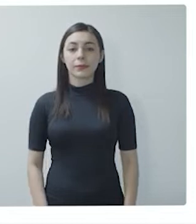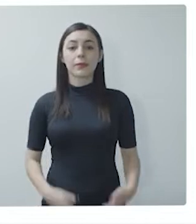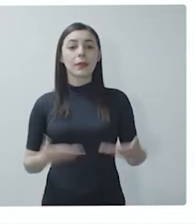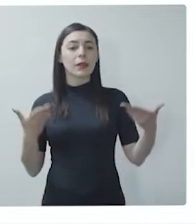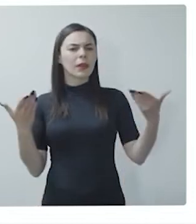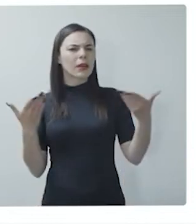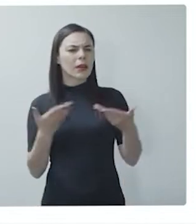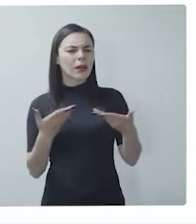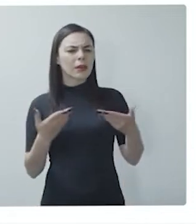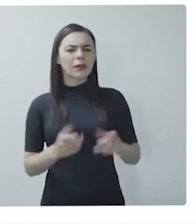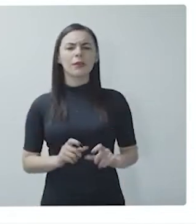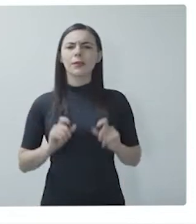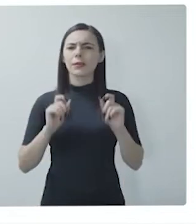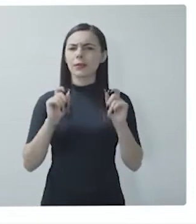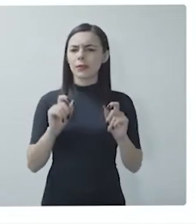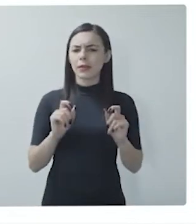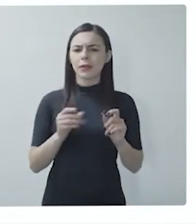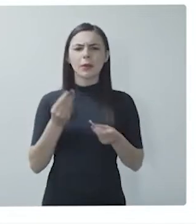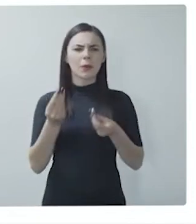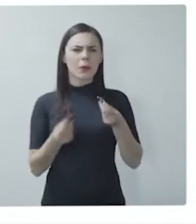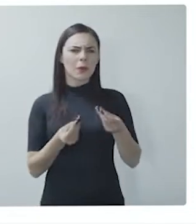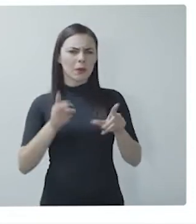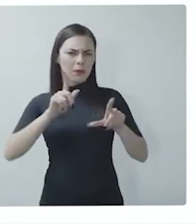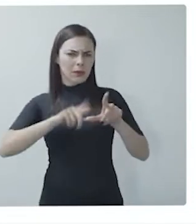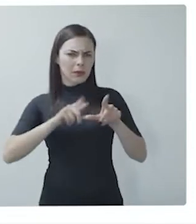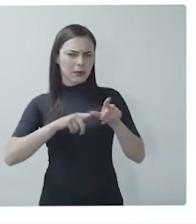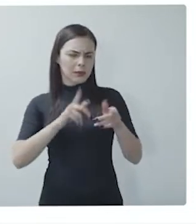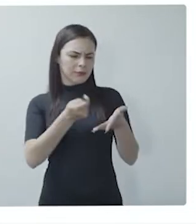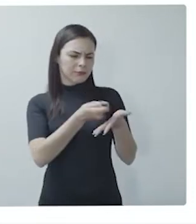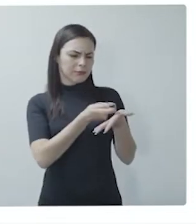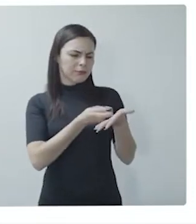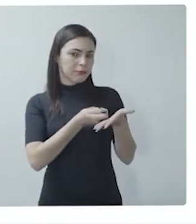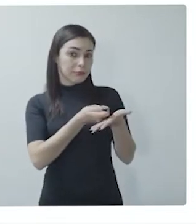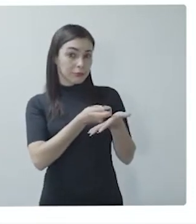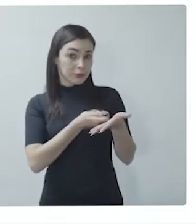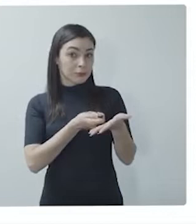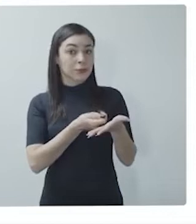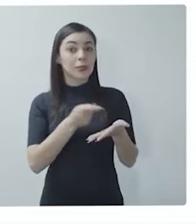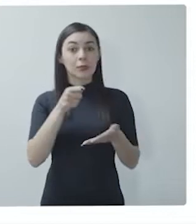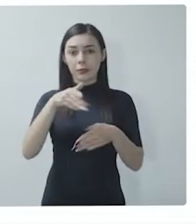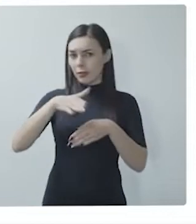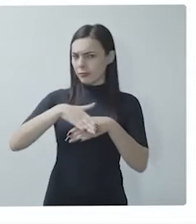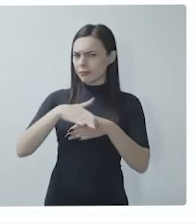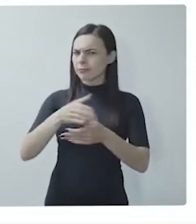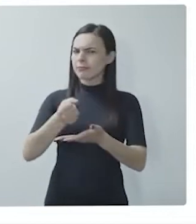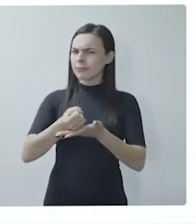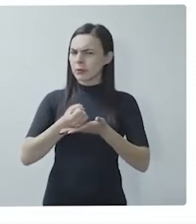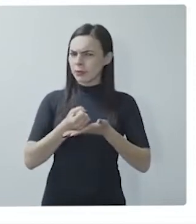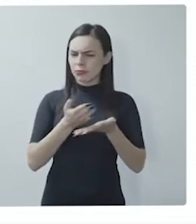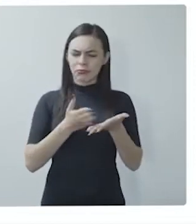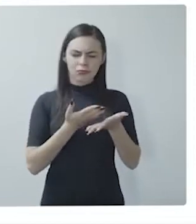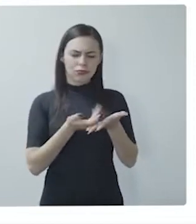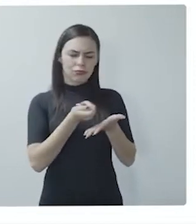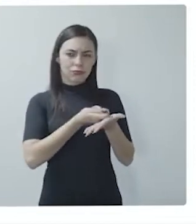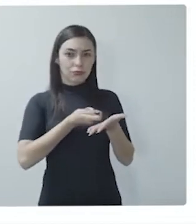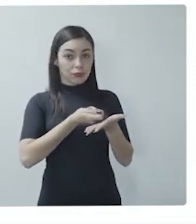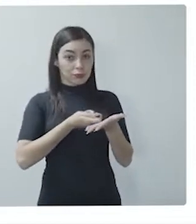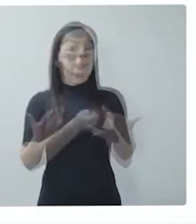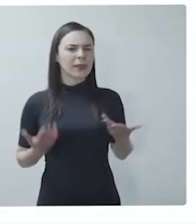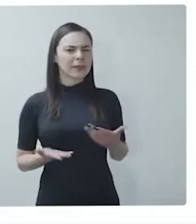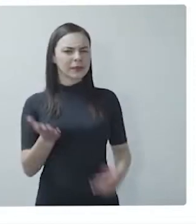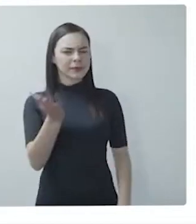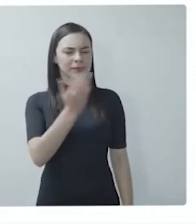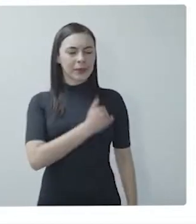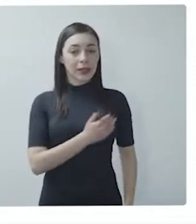Agora nós vamos para o traçado das letras. E vocês vão me ajudar em casa fazendo no caderno também. Então vamos